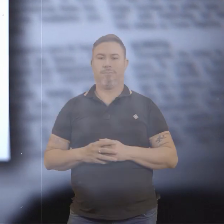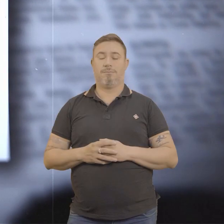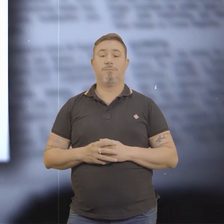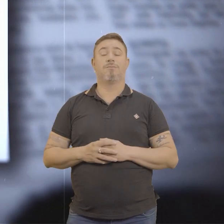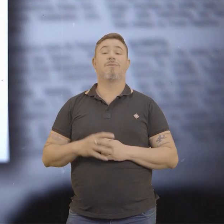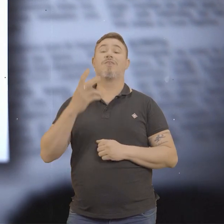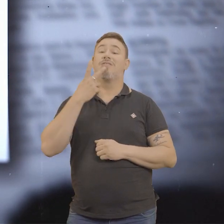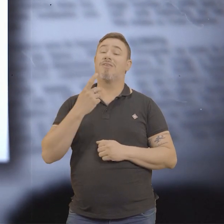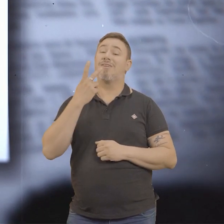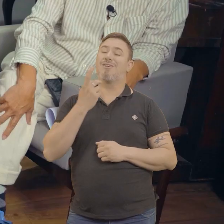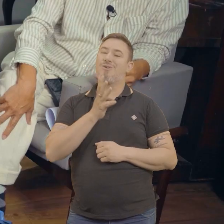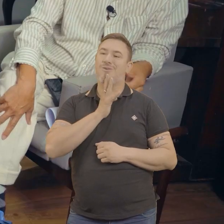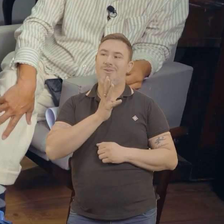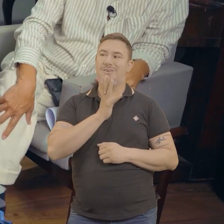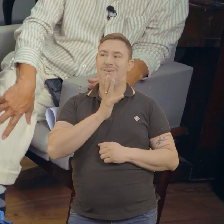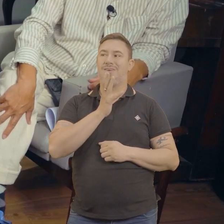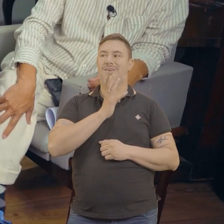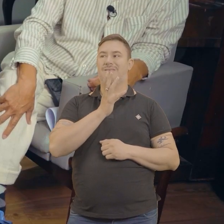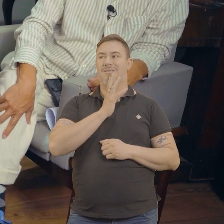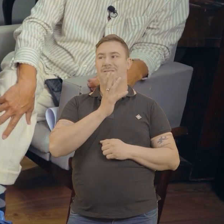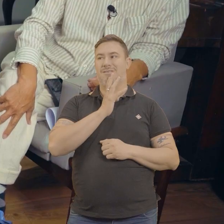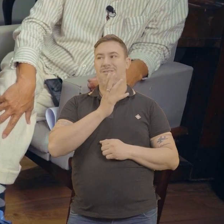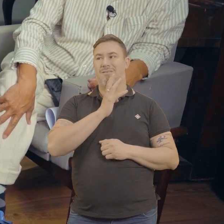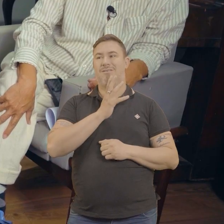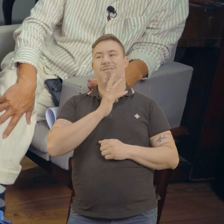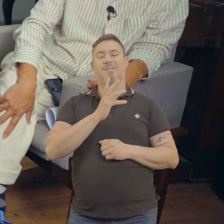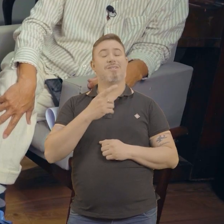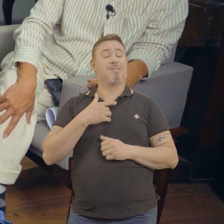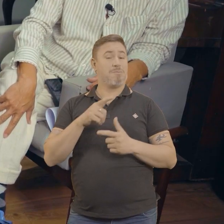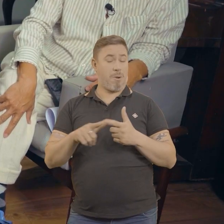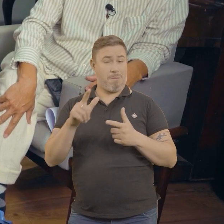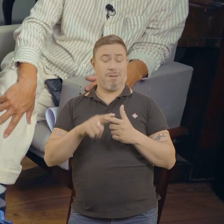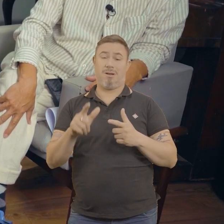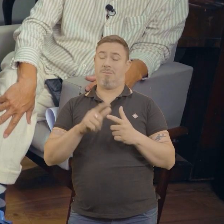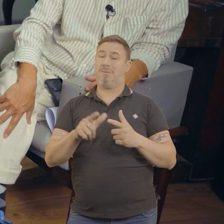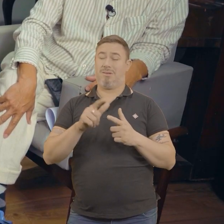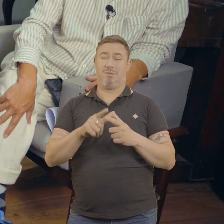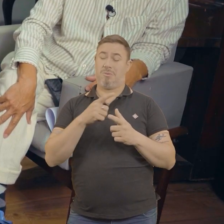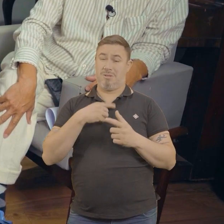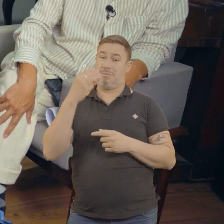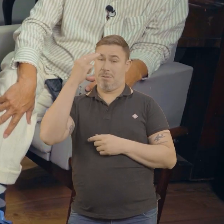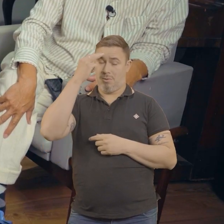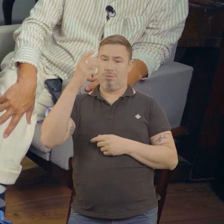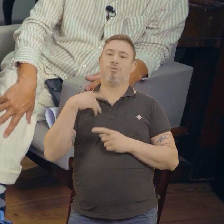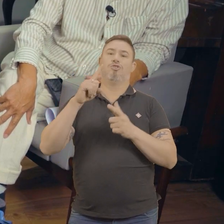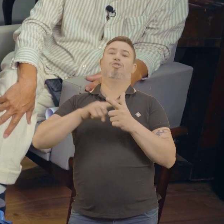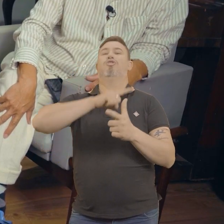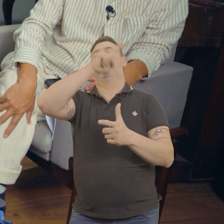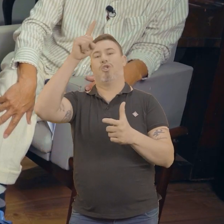Fortaleza tem esse problema com manutenção das memórias, né? Então, assim, mais uma